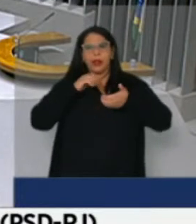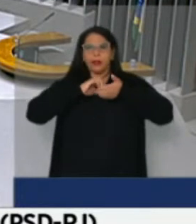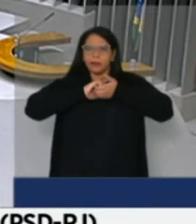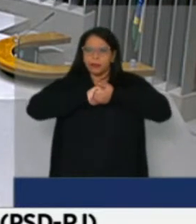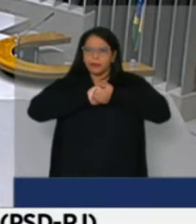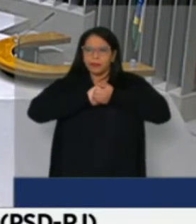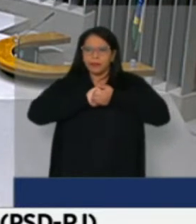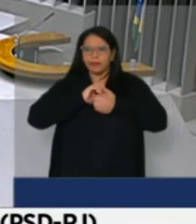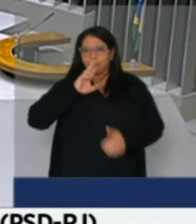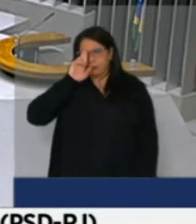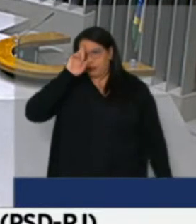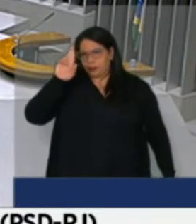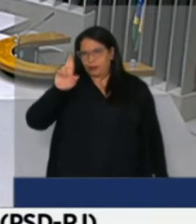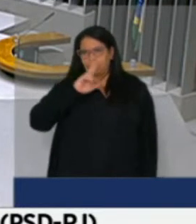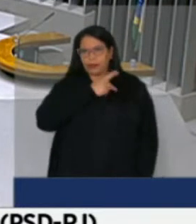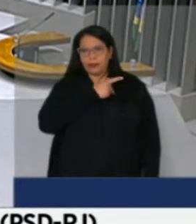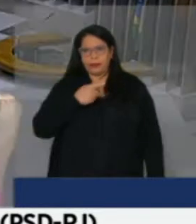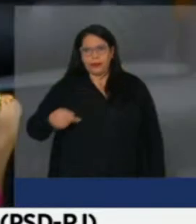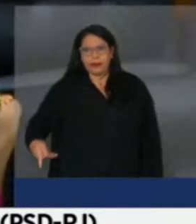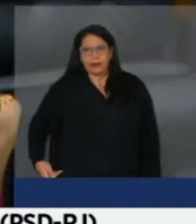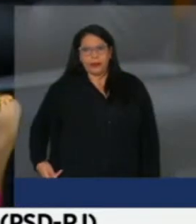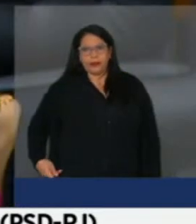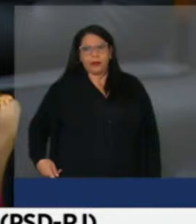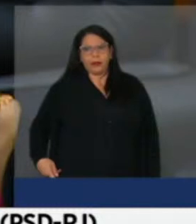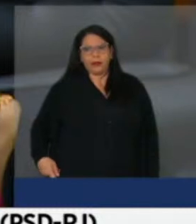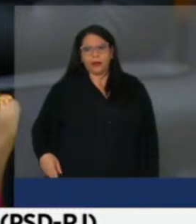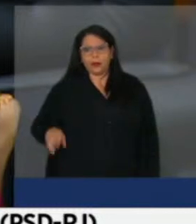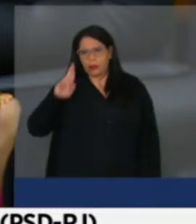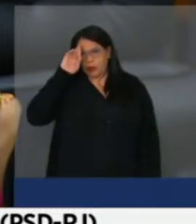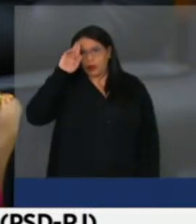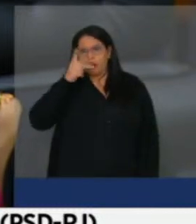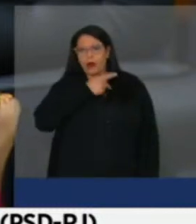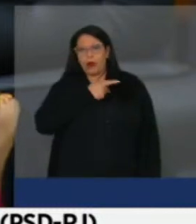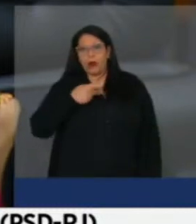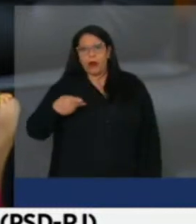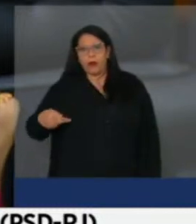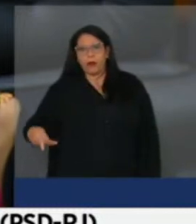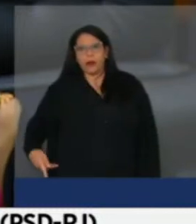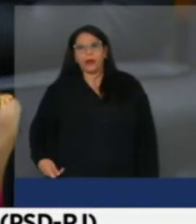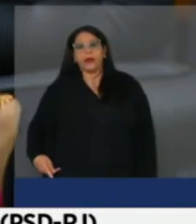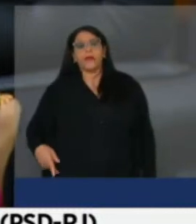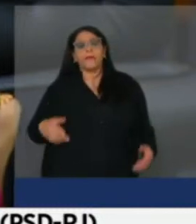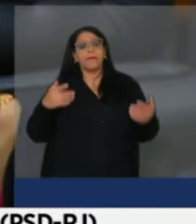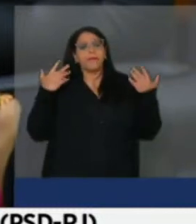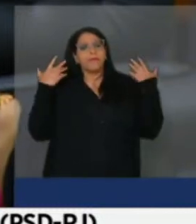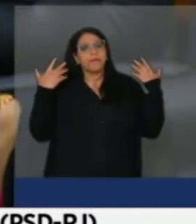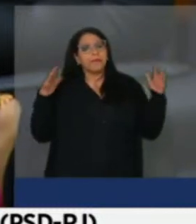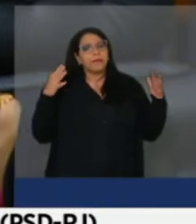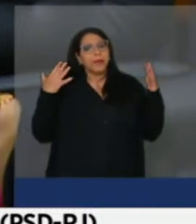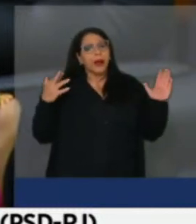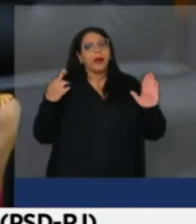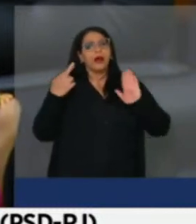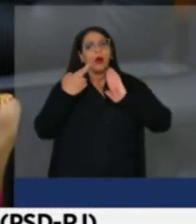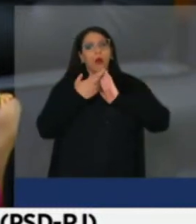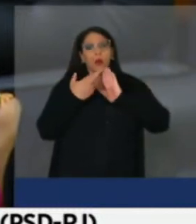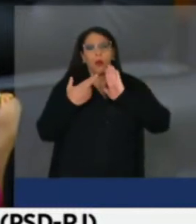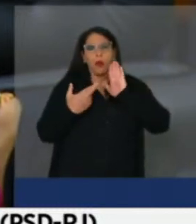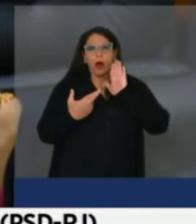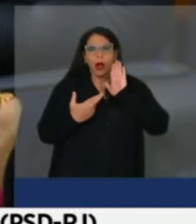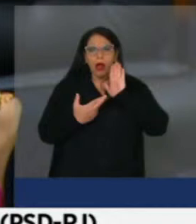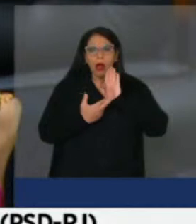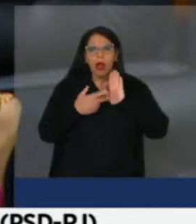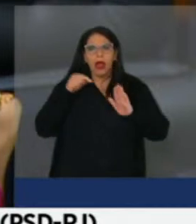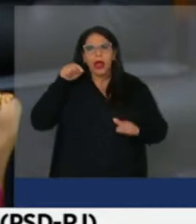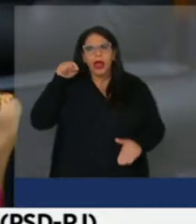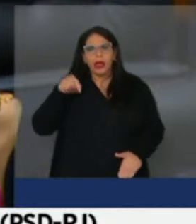Excelência. Vossa Excelência estabeleceu um rito aqui